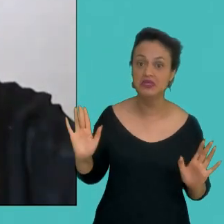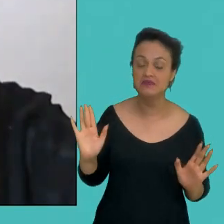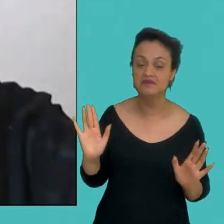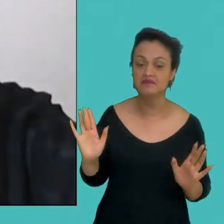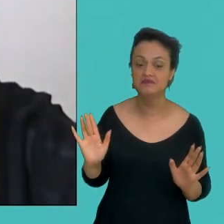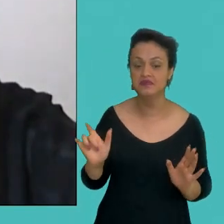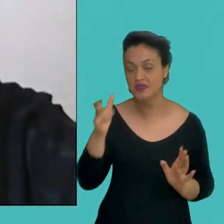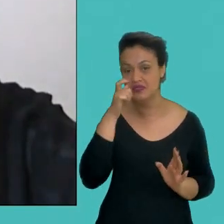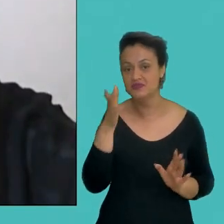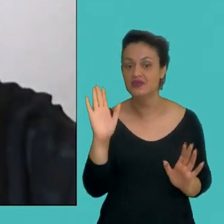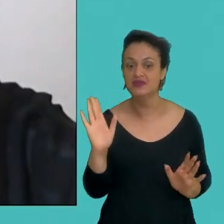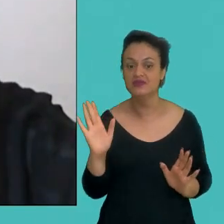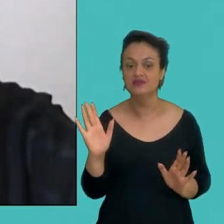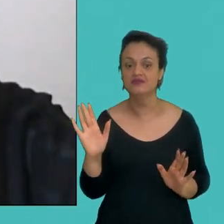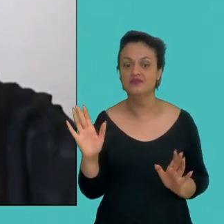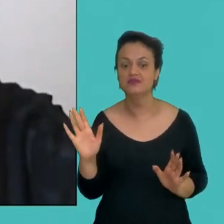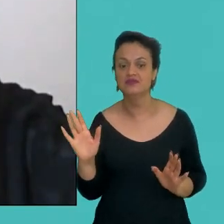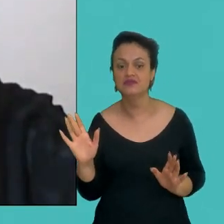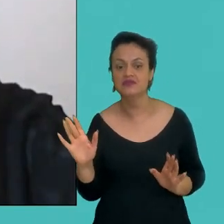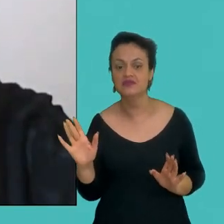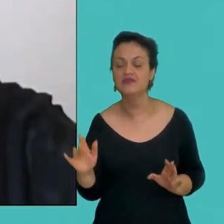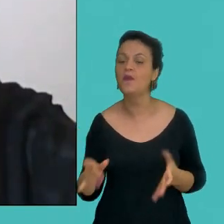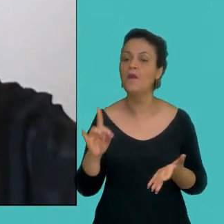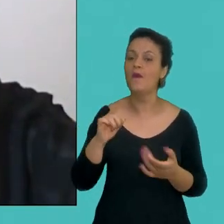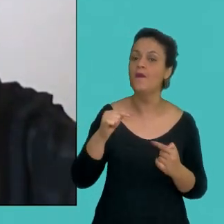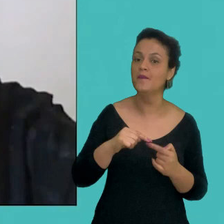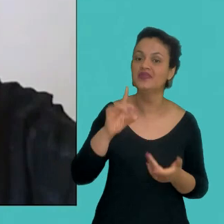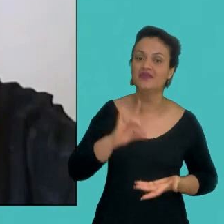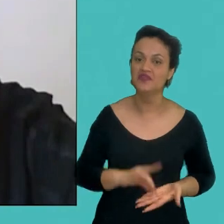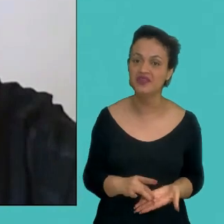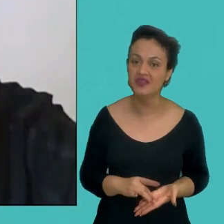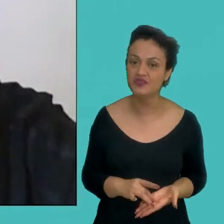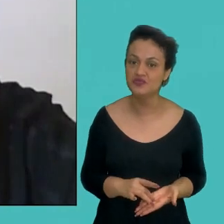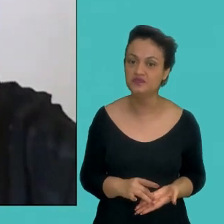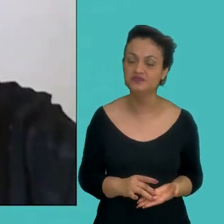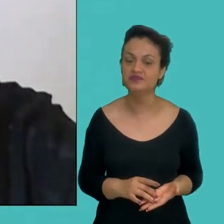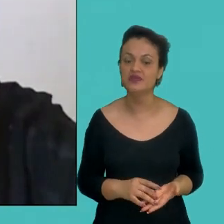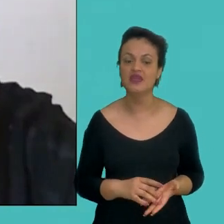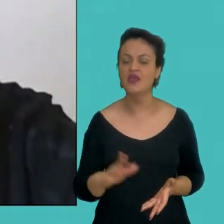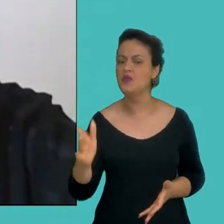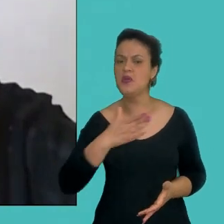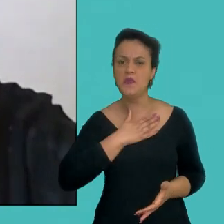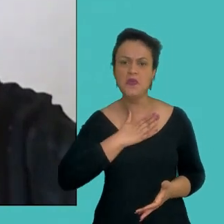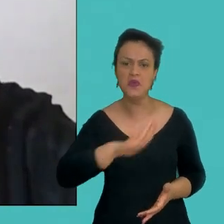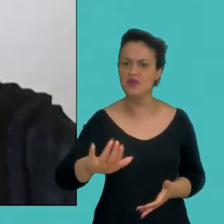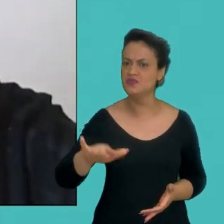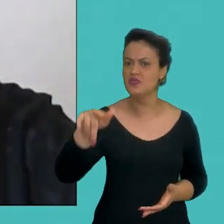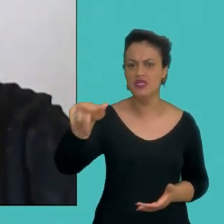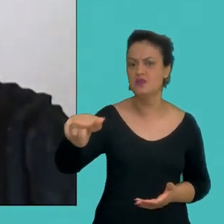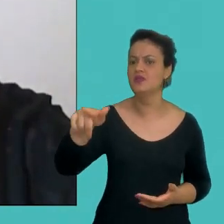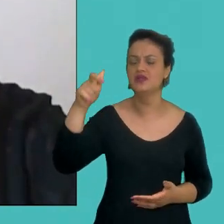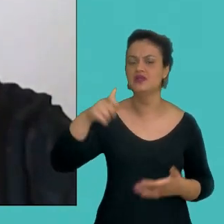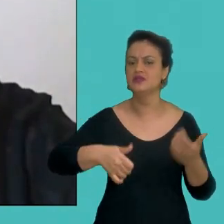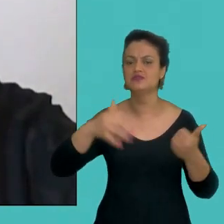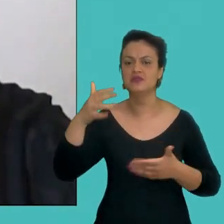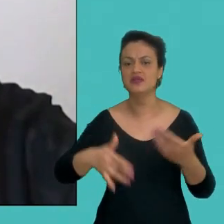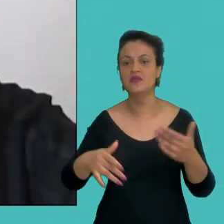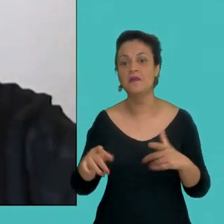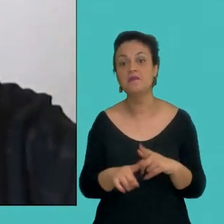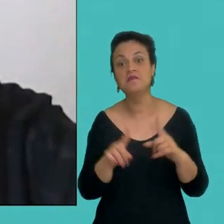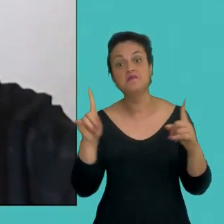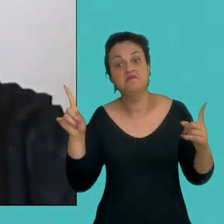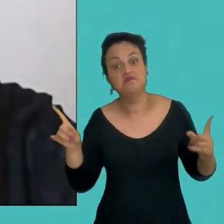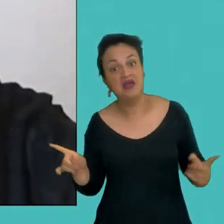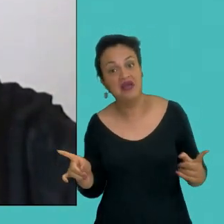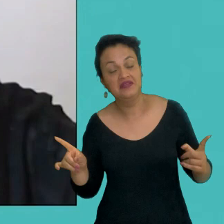programa. Então, tem alguma coisa a ver com a veracidade dos fatos. Eu detesto isso daí que